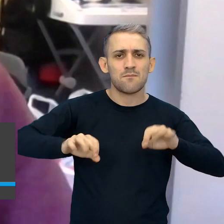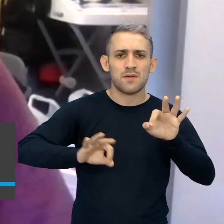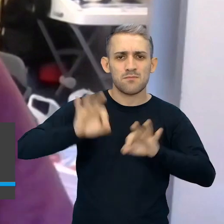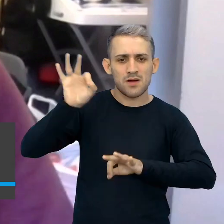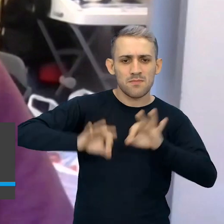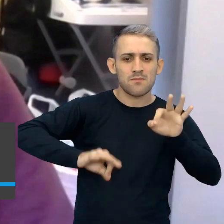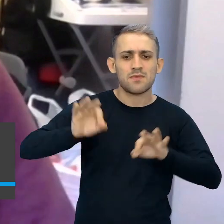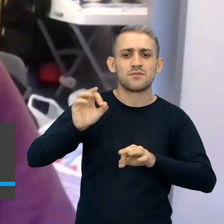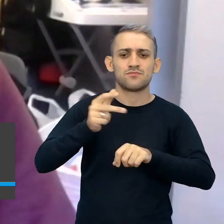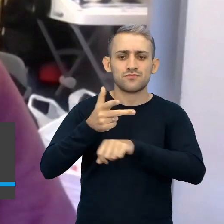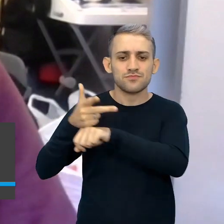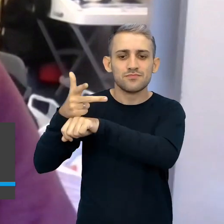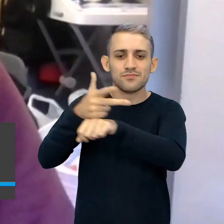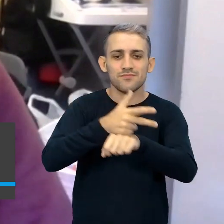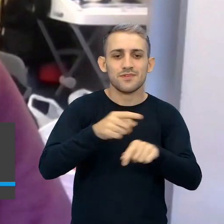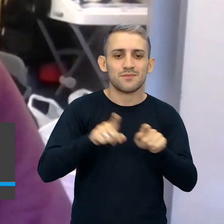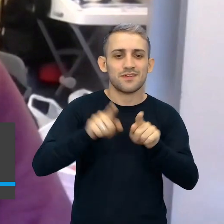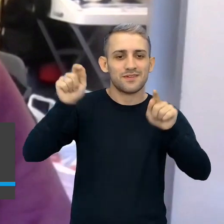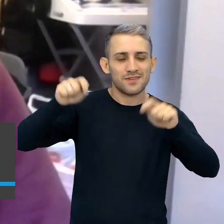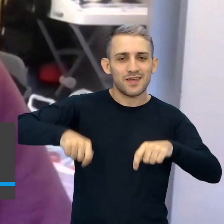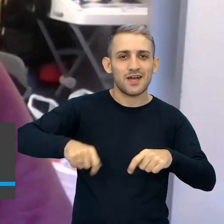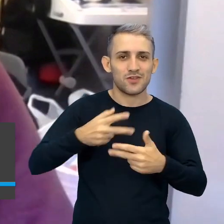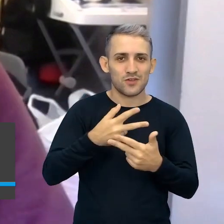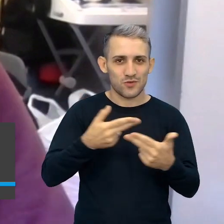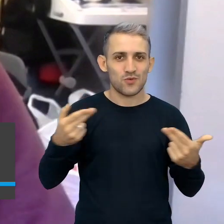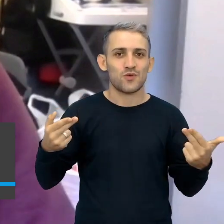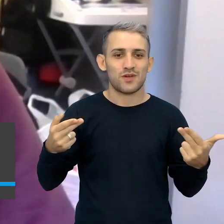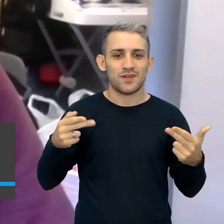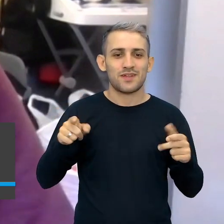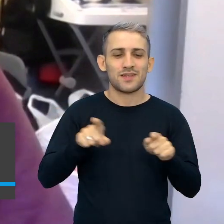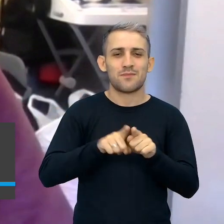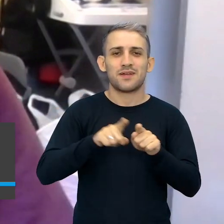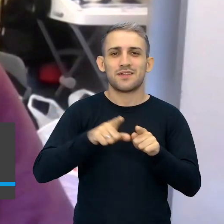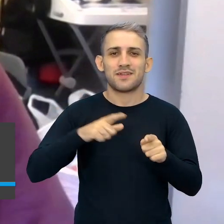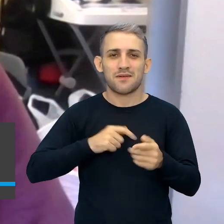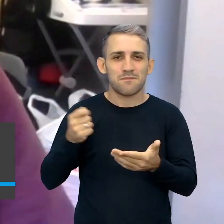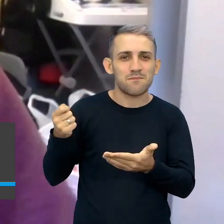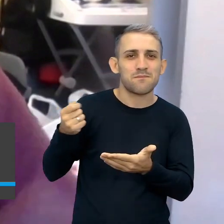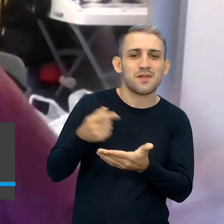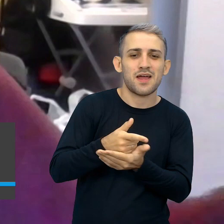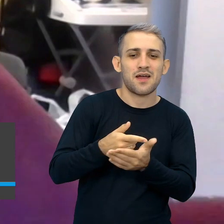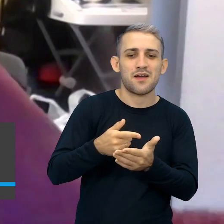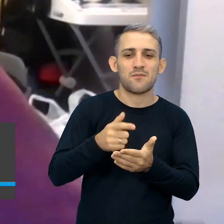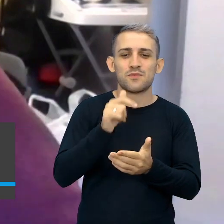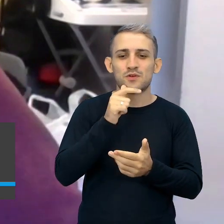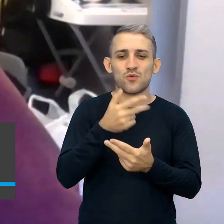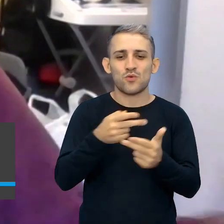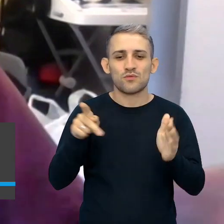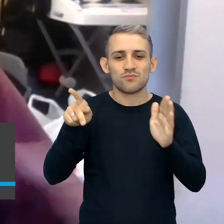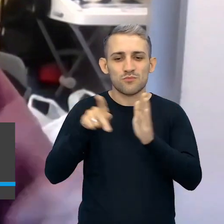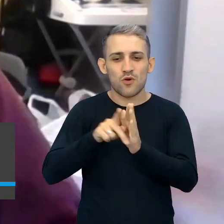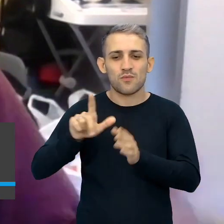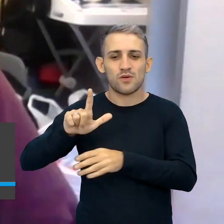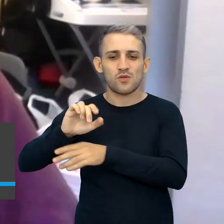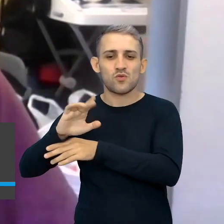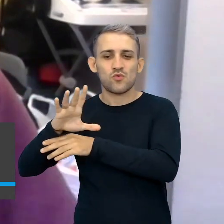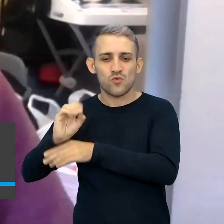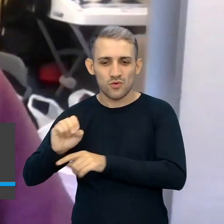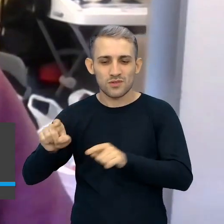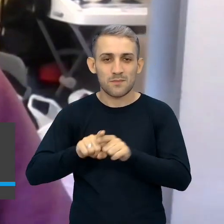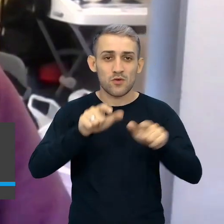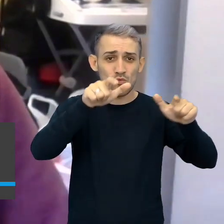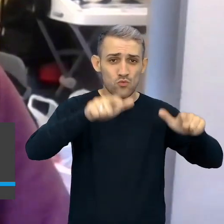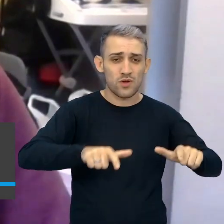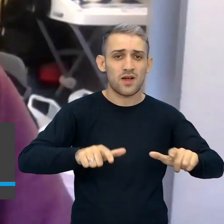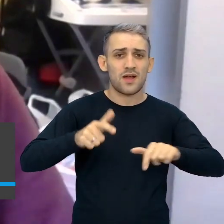que que precisa ser considerado no orçamento, porque vai ter custo de considerar uma locação de filmagem, né, o local de